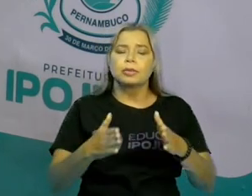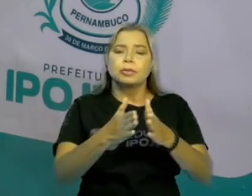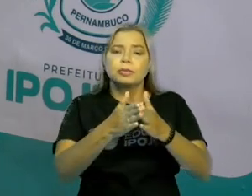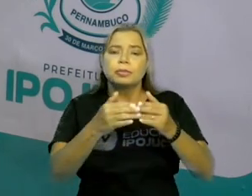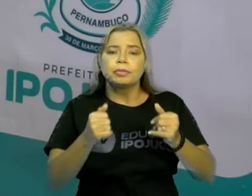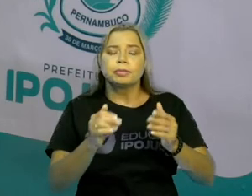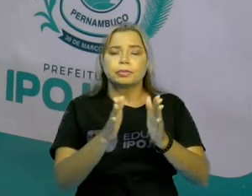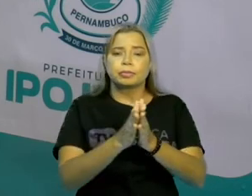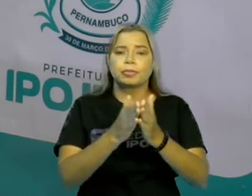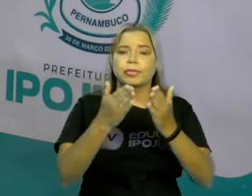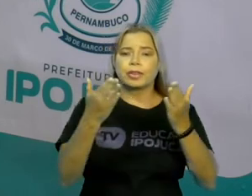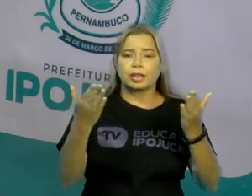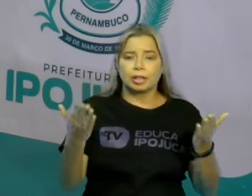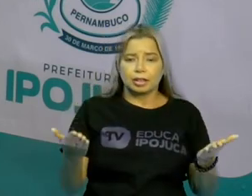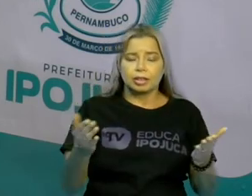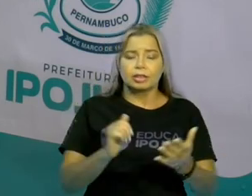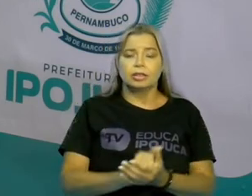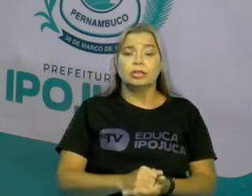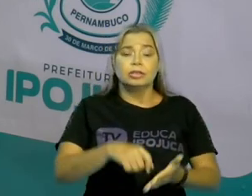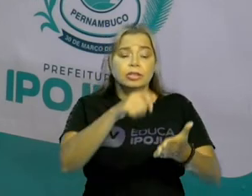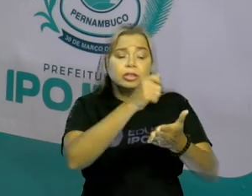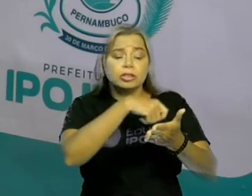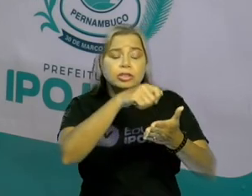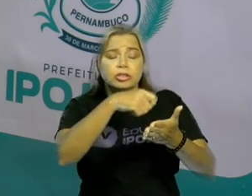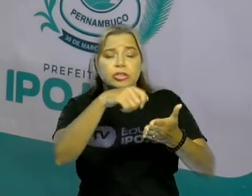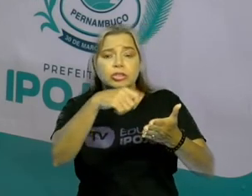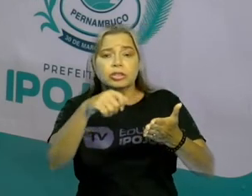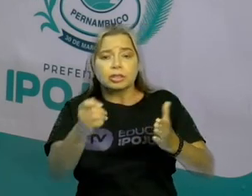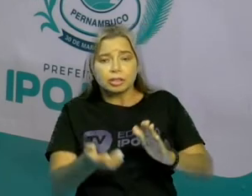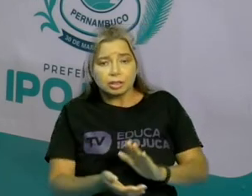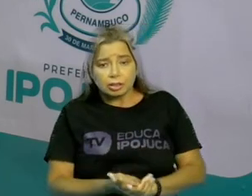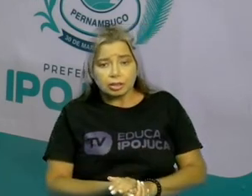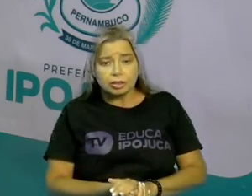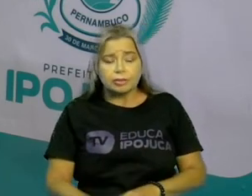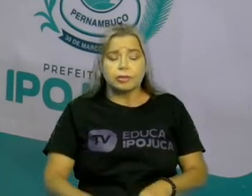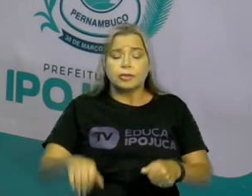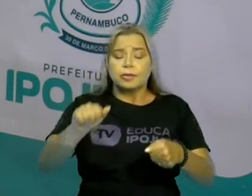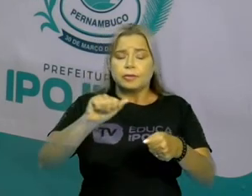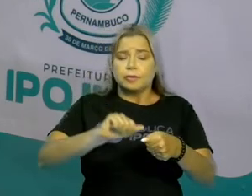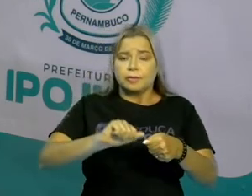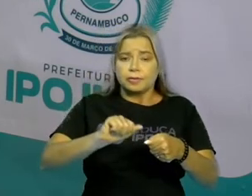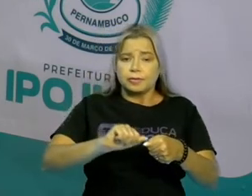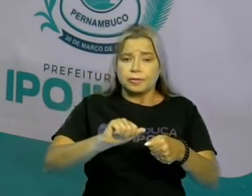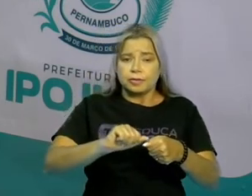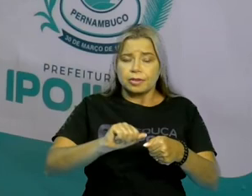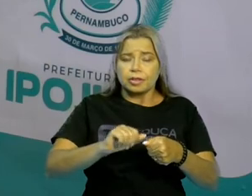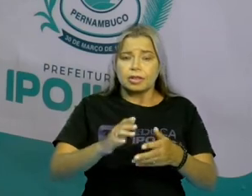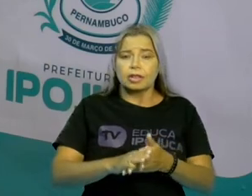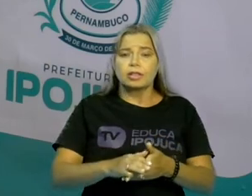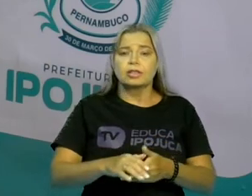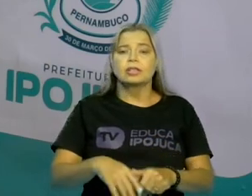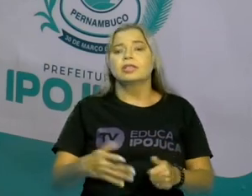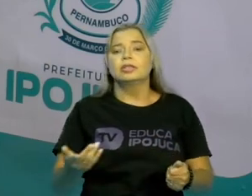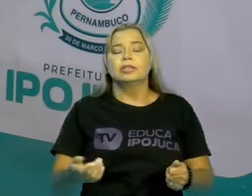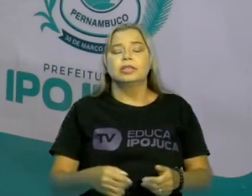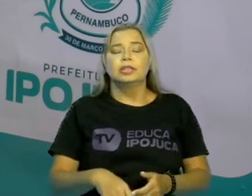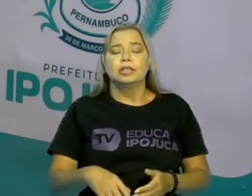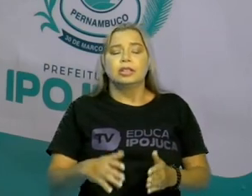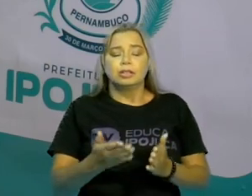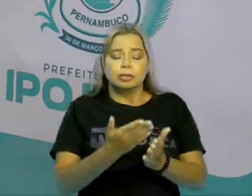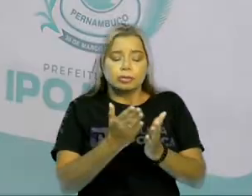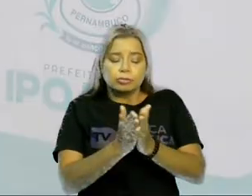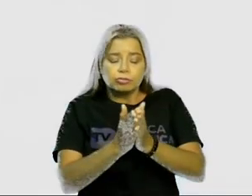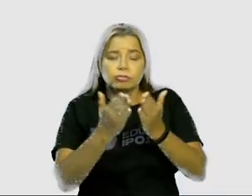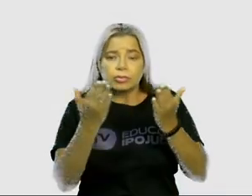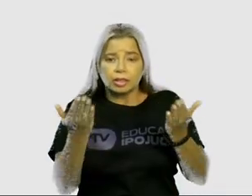e escrevam o que a professora está colocando aqui e façam esse processo de decomposição no caderno de vocês. Como assim?